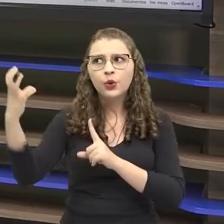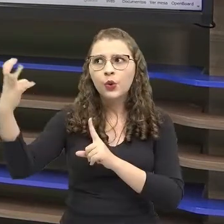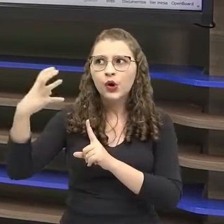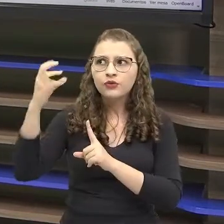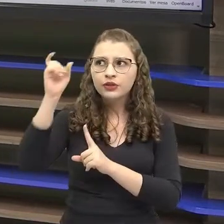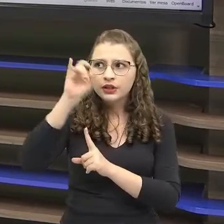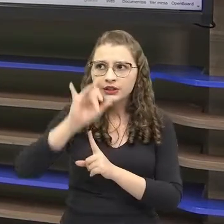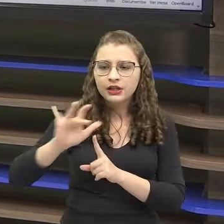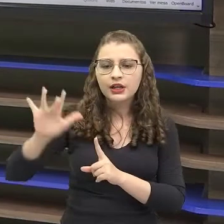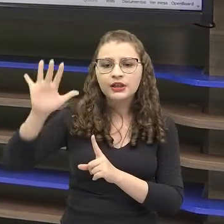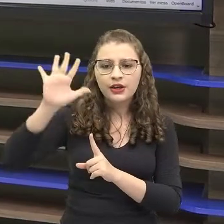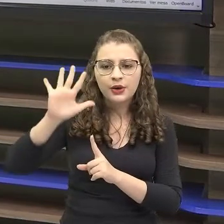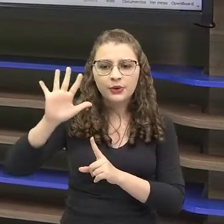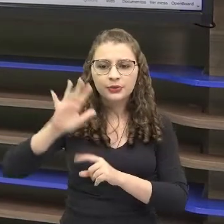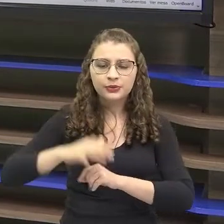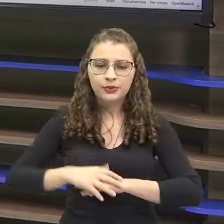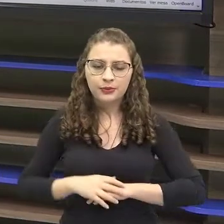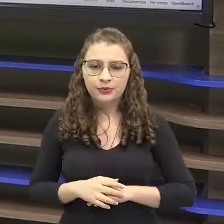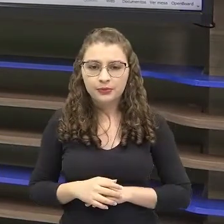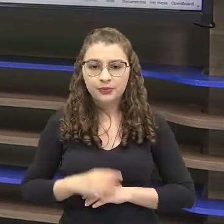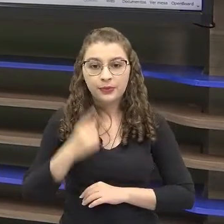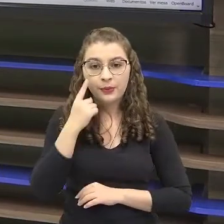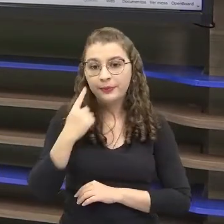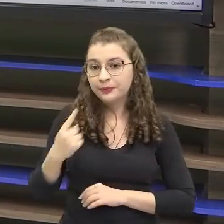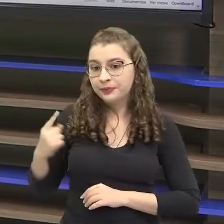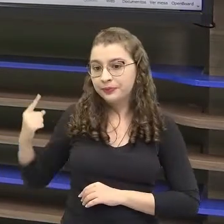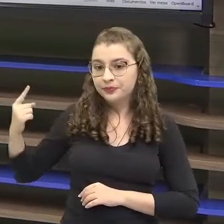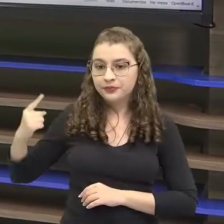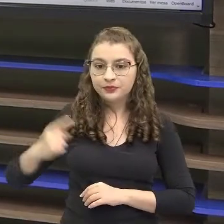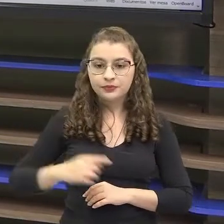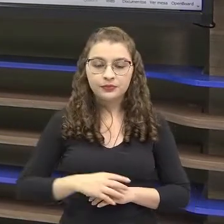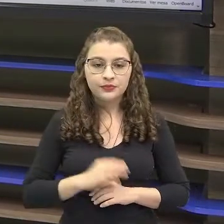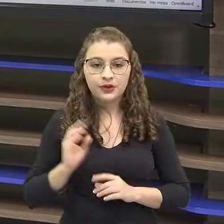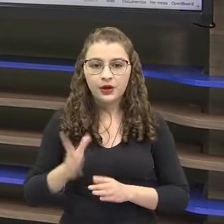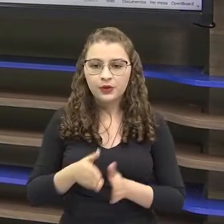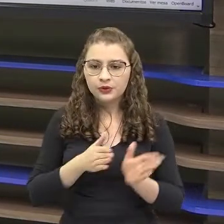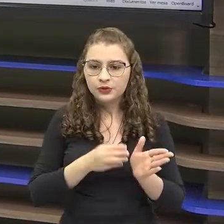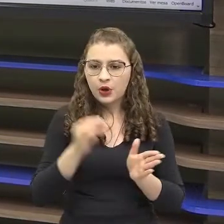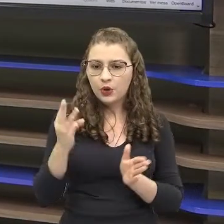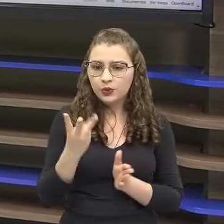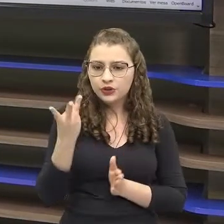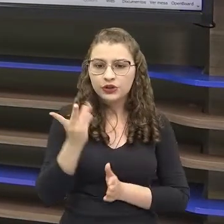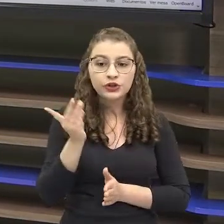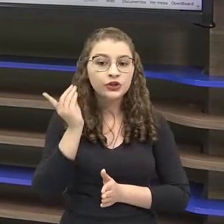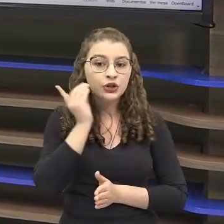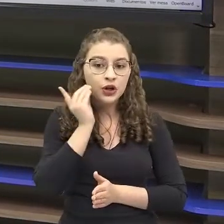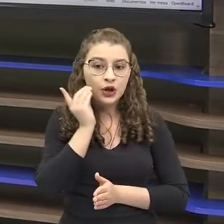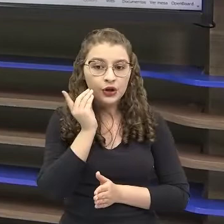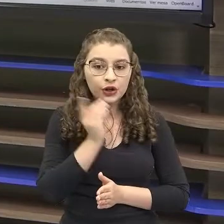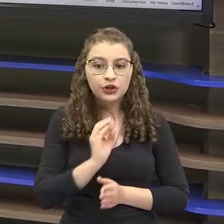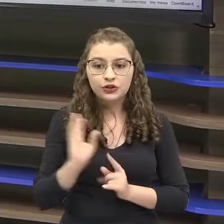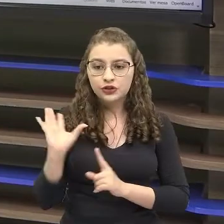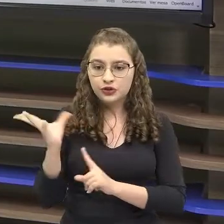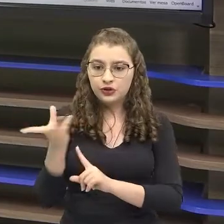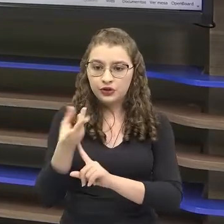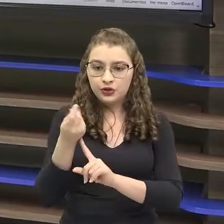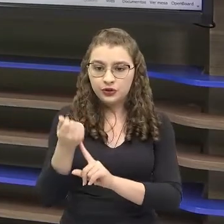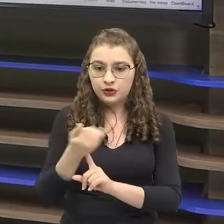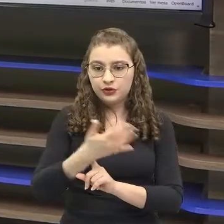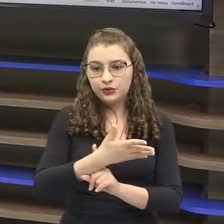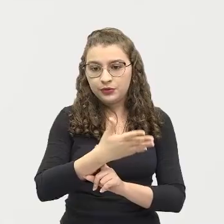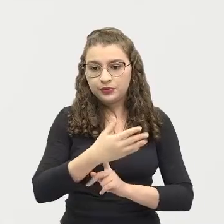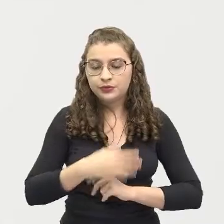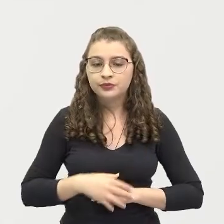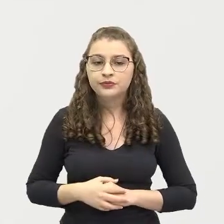vanguardas europeias. Olha só aí o que ocorreu, então, nessas 3 noites que fizeram ali a Semana da